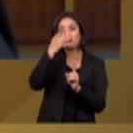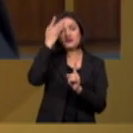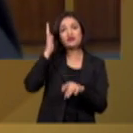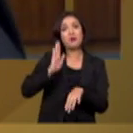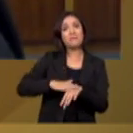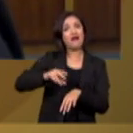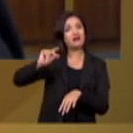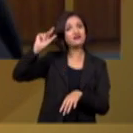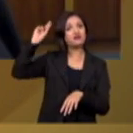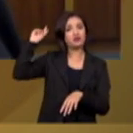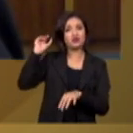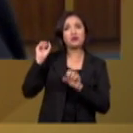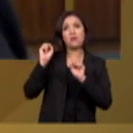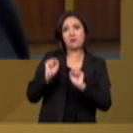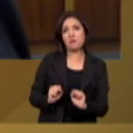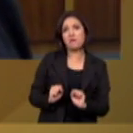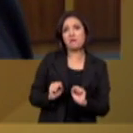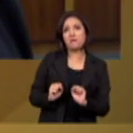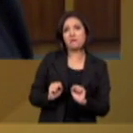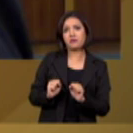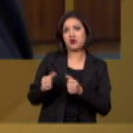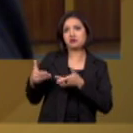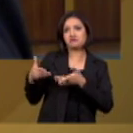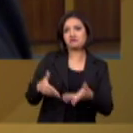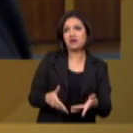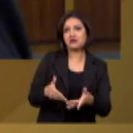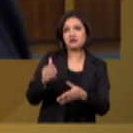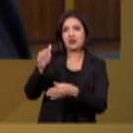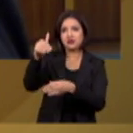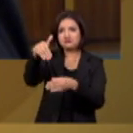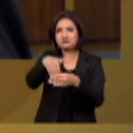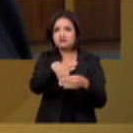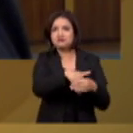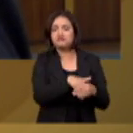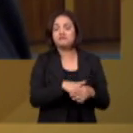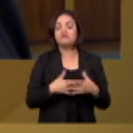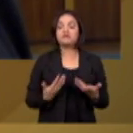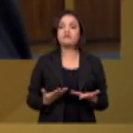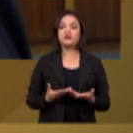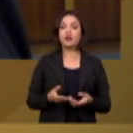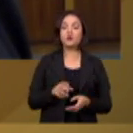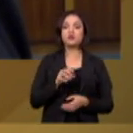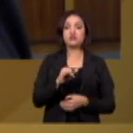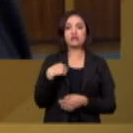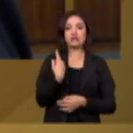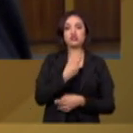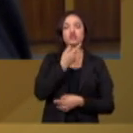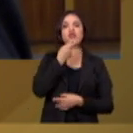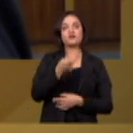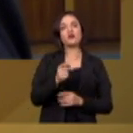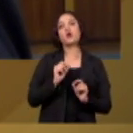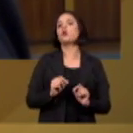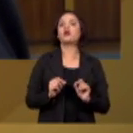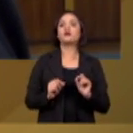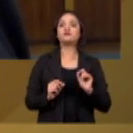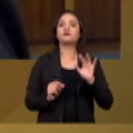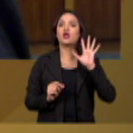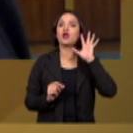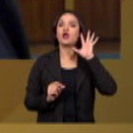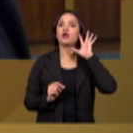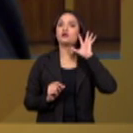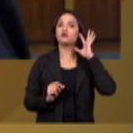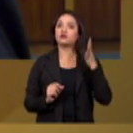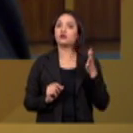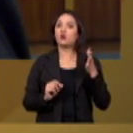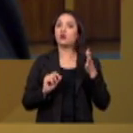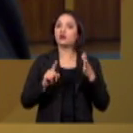é que possa concorrer aos cargos e a nossa de carros pela assunção forma